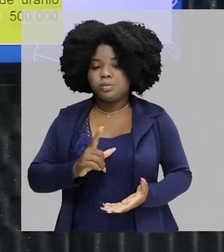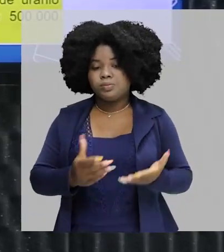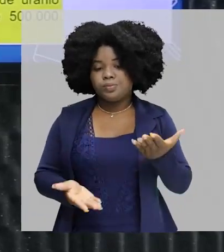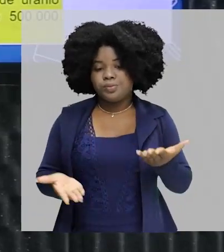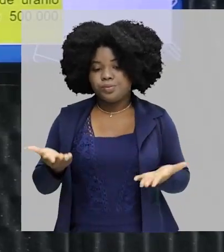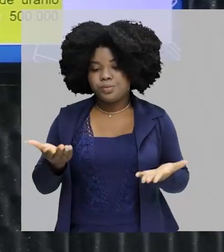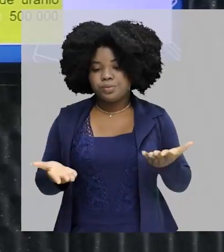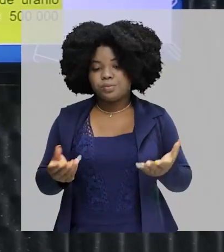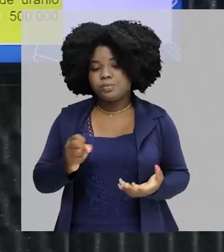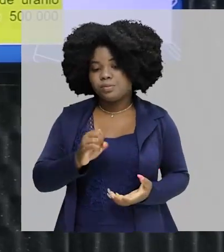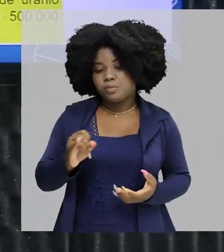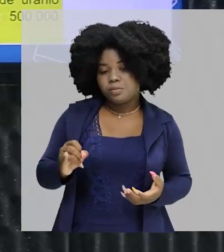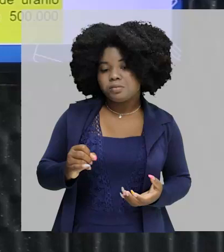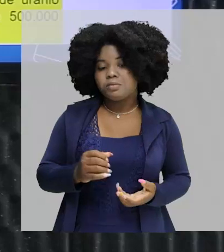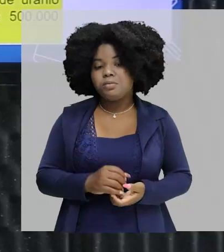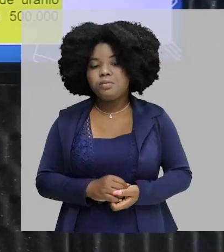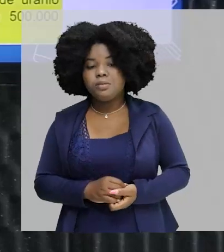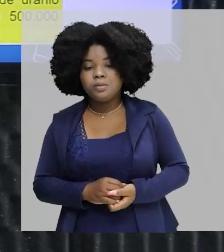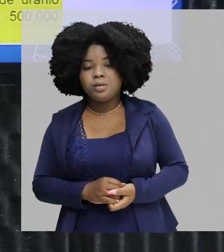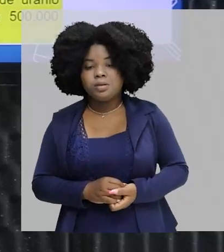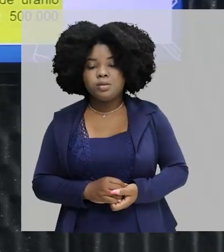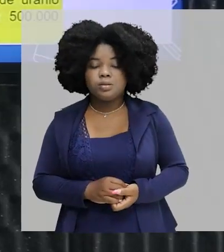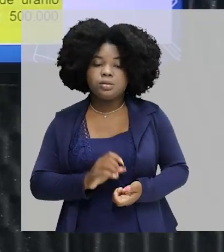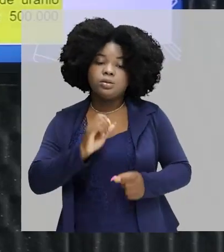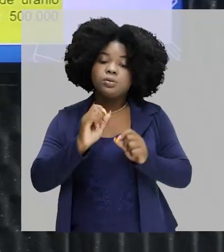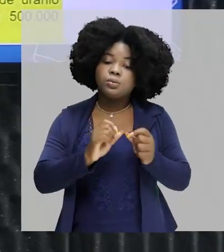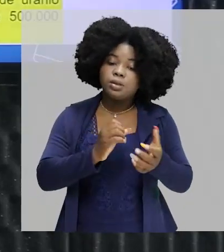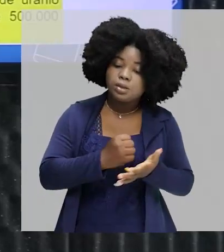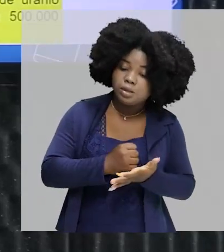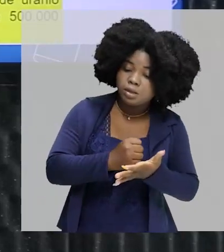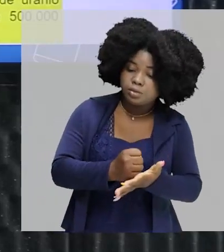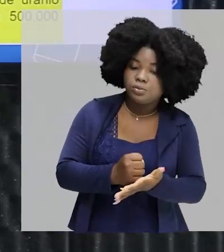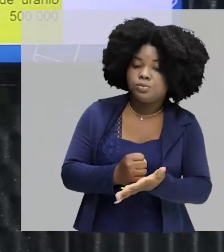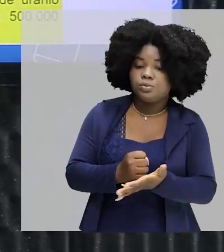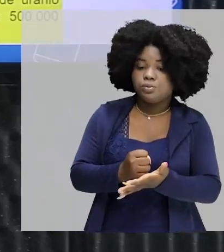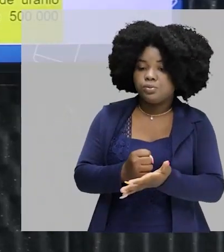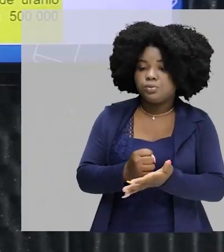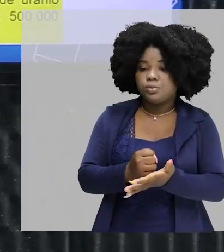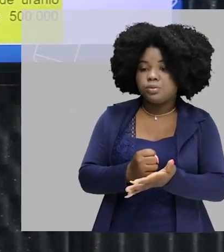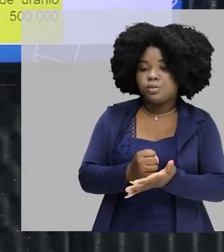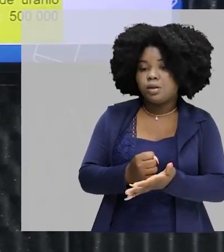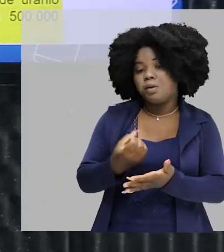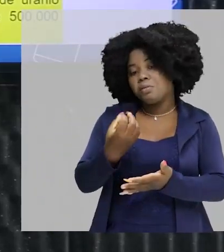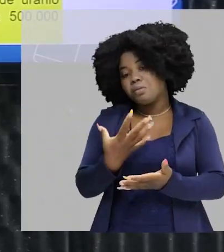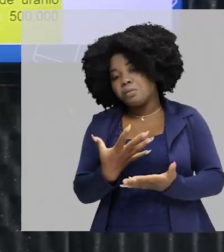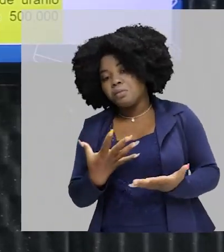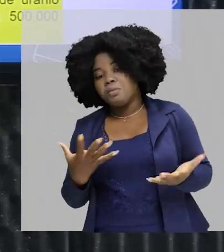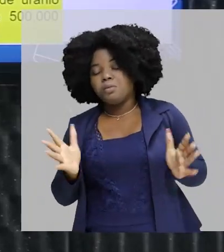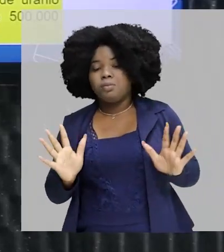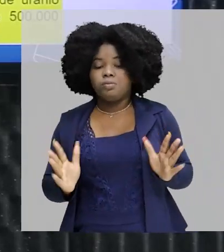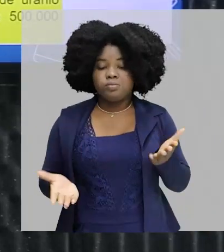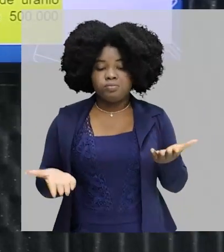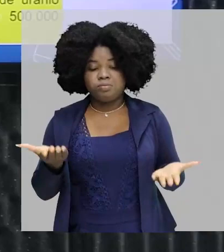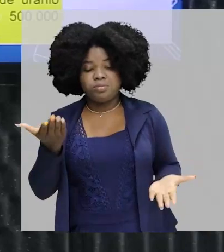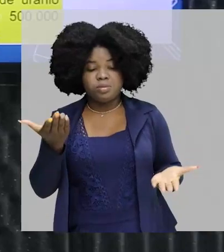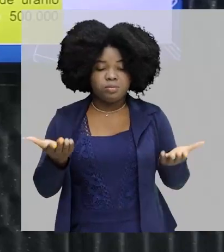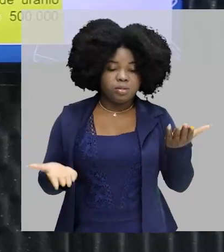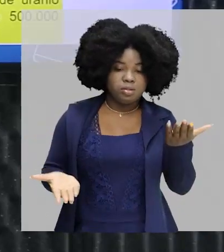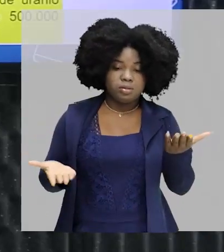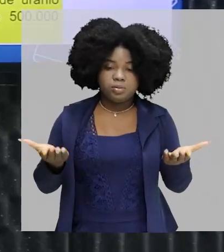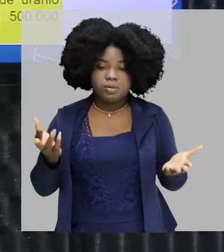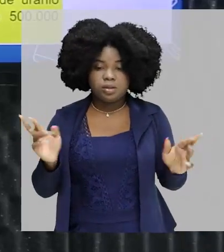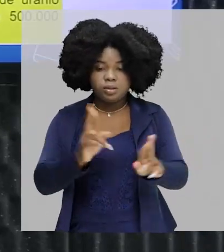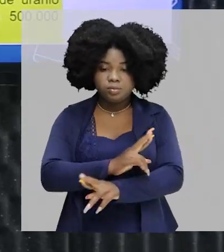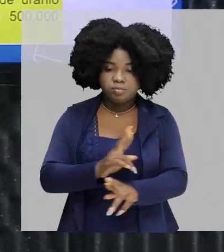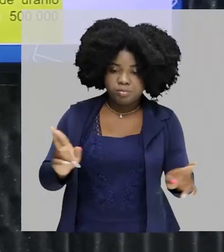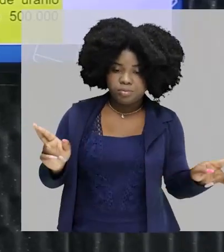balanceamento. Se as vantagens vão compensar as desvantagens relacionadas ao uso